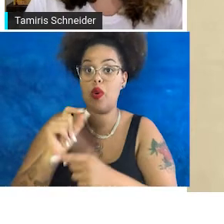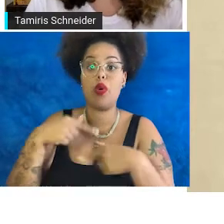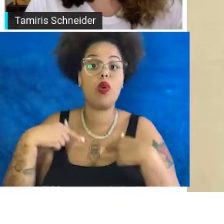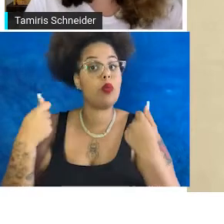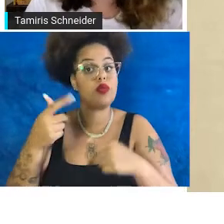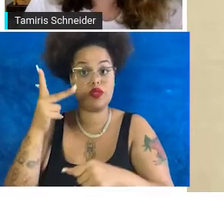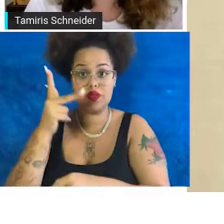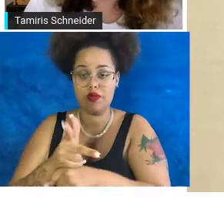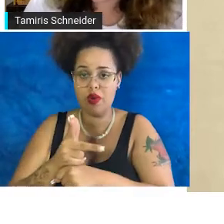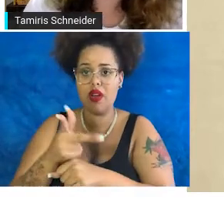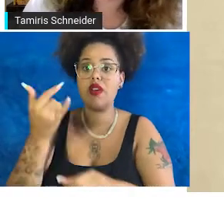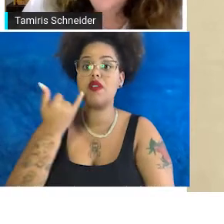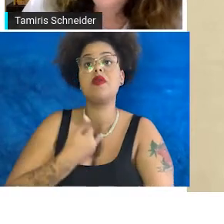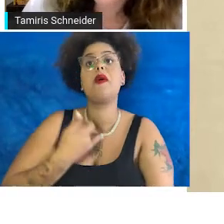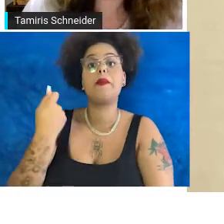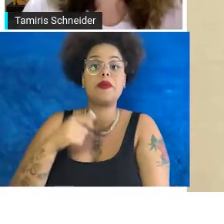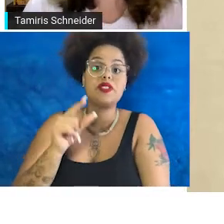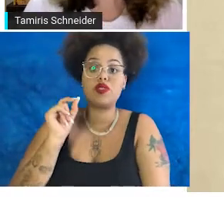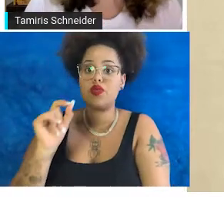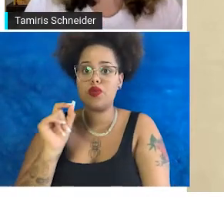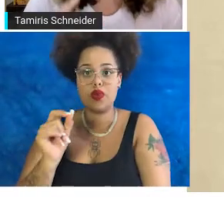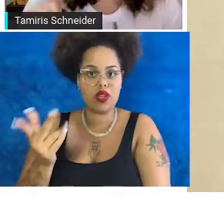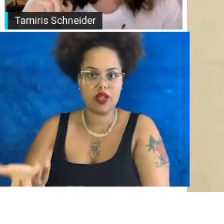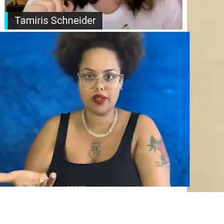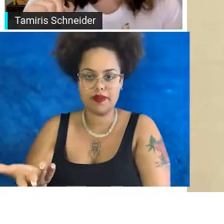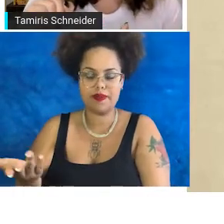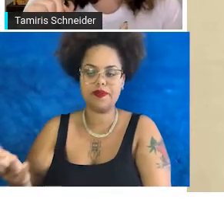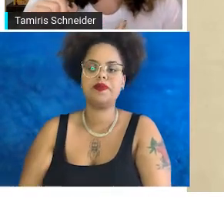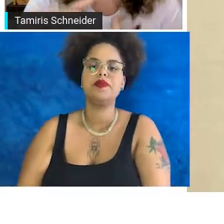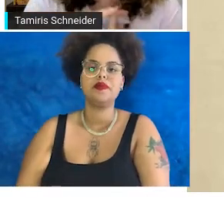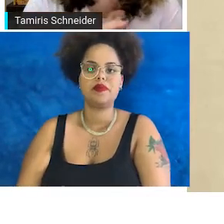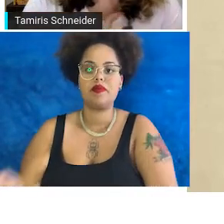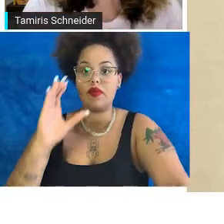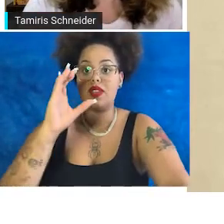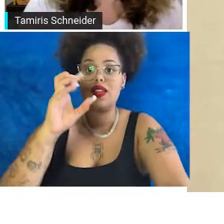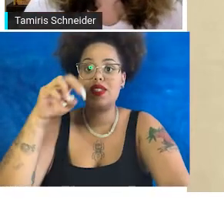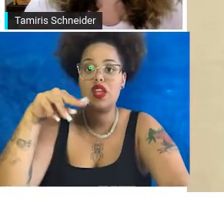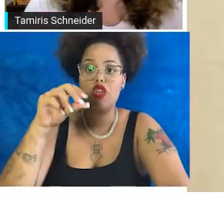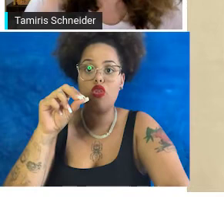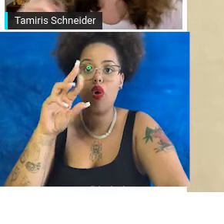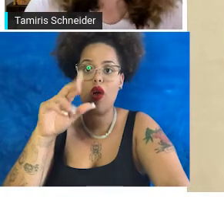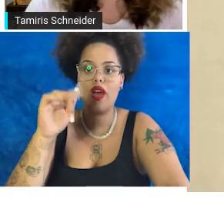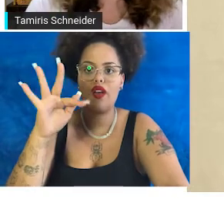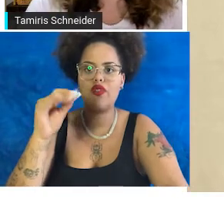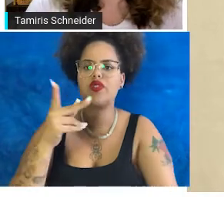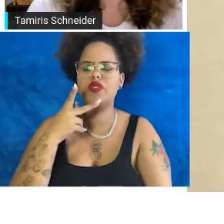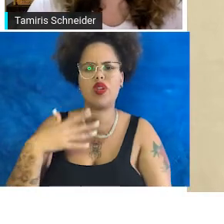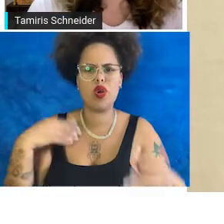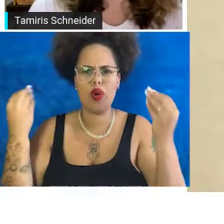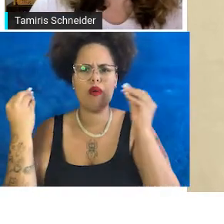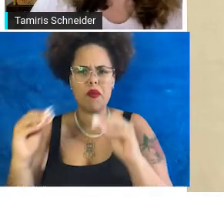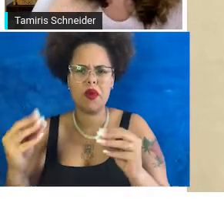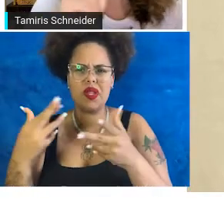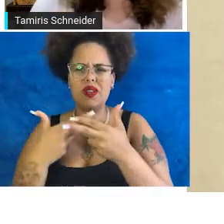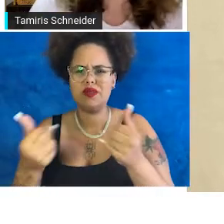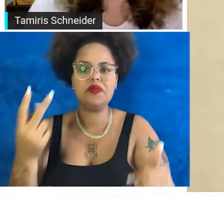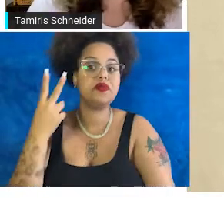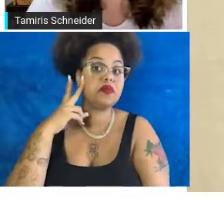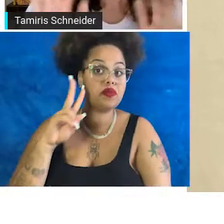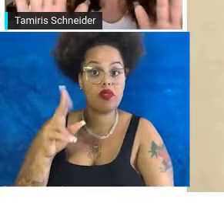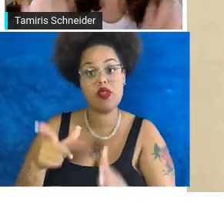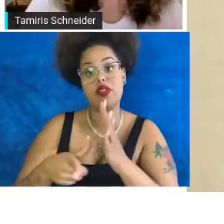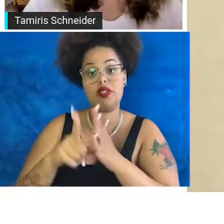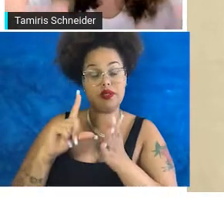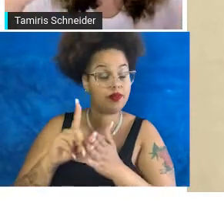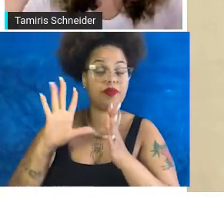O contra-regra falou que precisa de quê no dia? O cenógrafo falou que eu monto alguma coisa 2 dias antes,